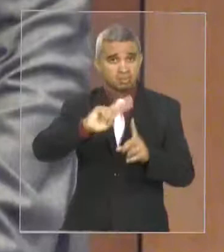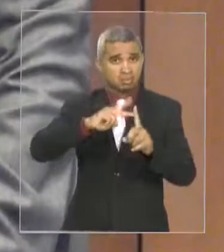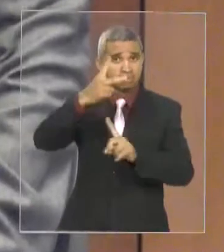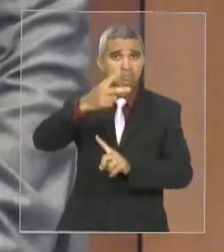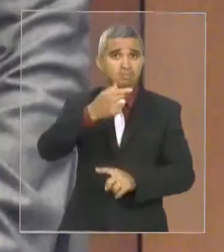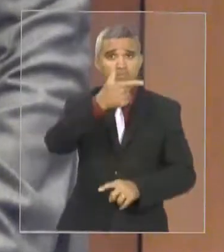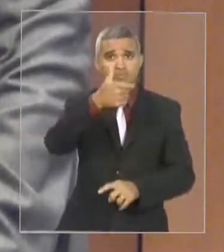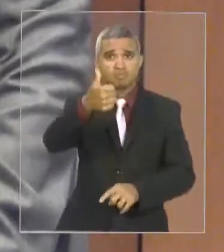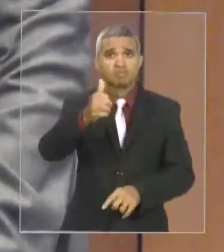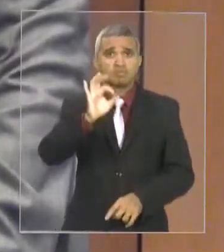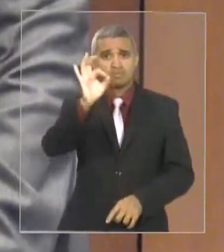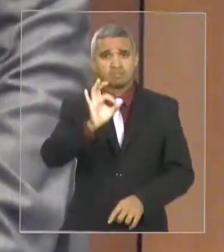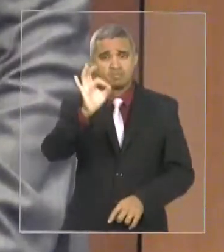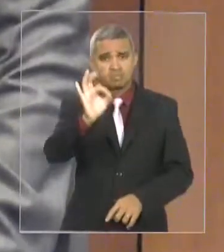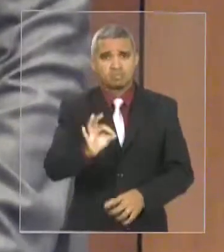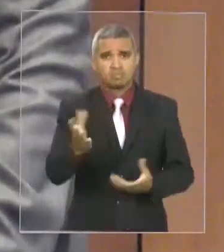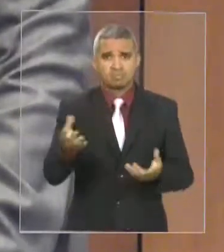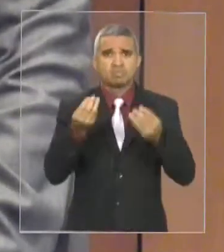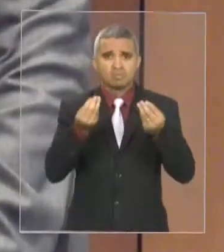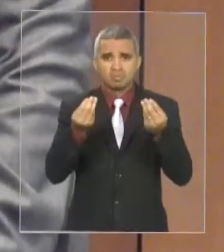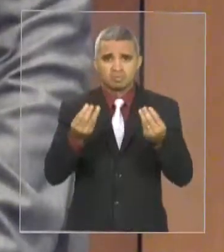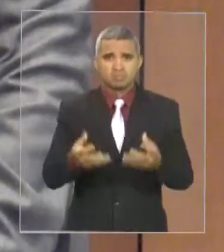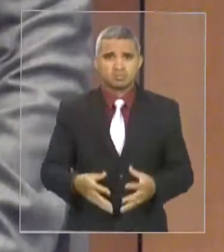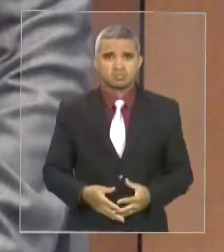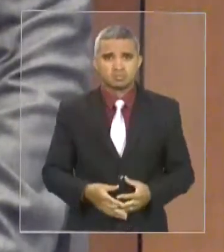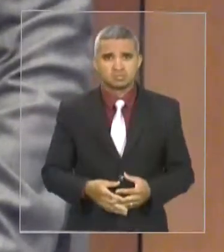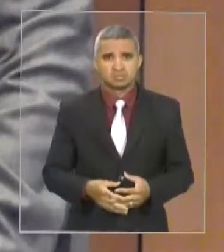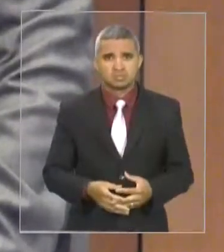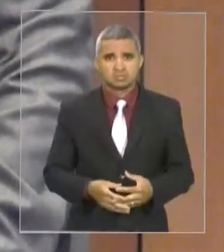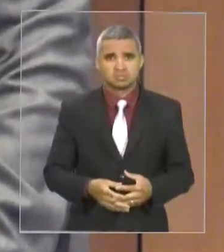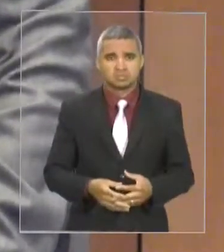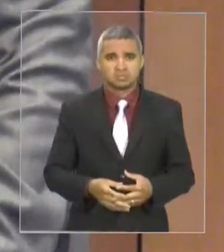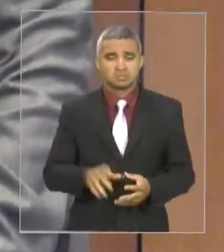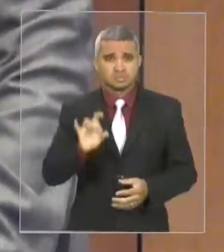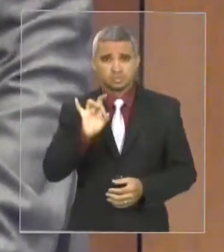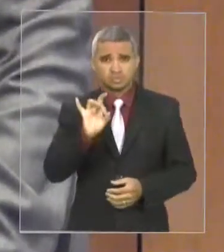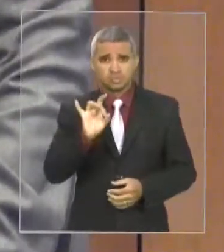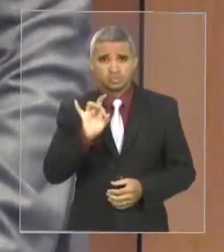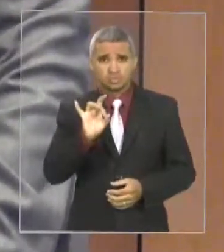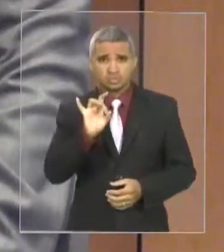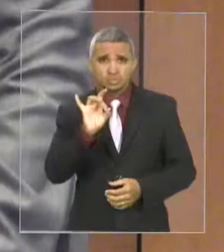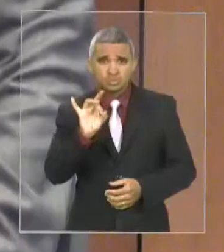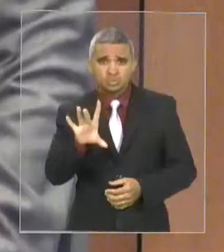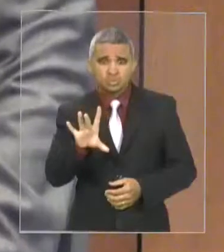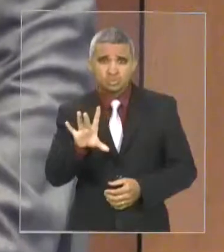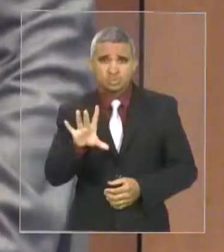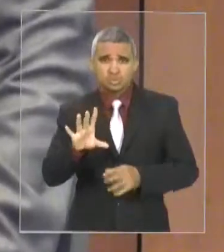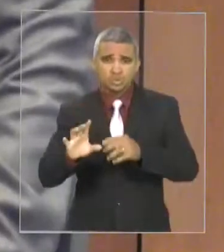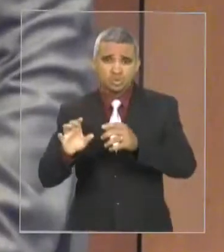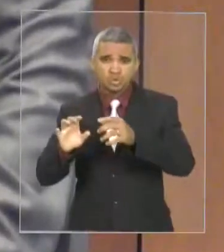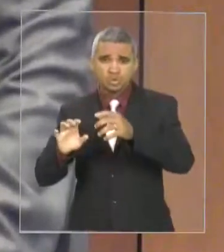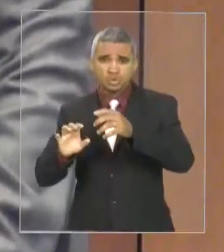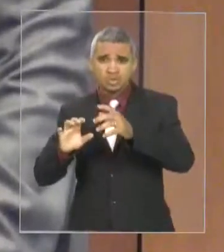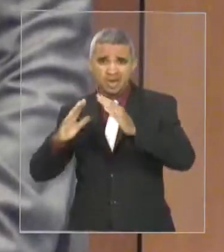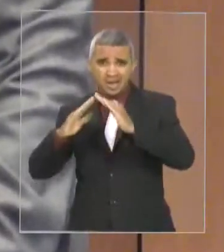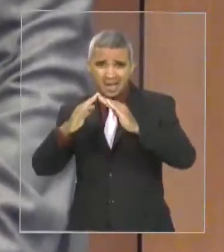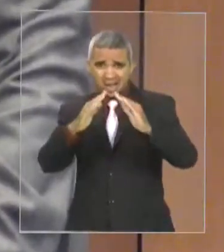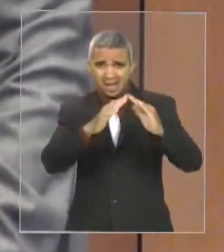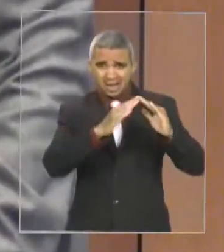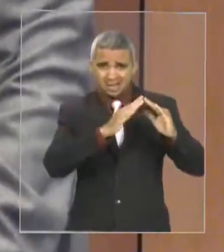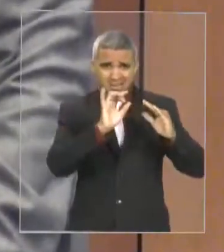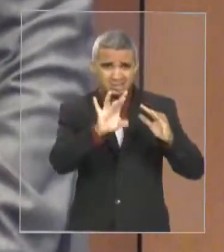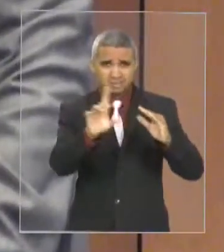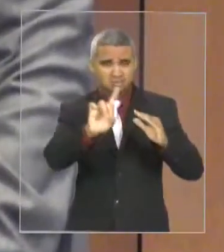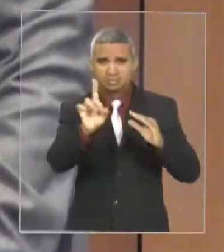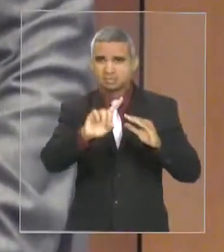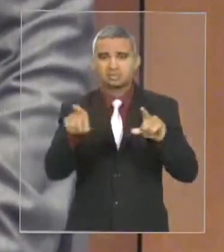21% de aumento na conta de energia, atingindo não apenas os estabelecimentos residenciais, mas também